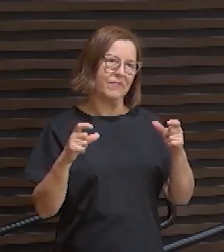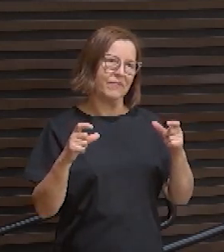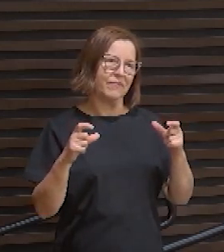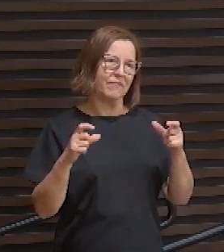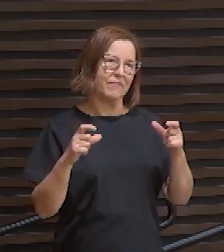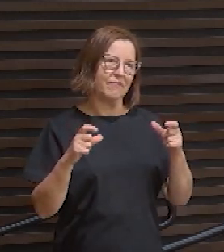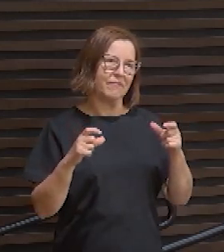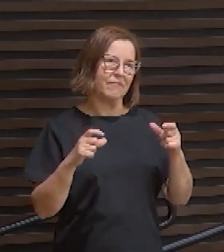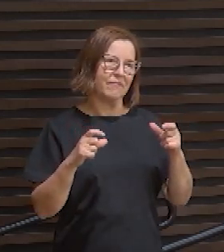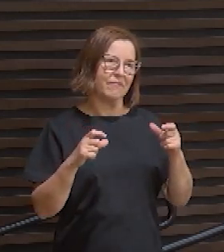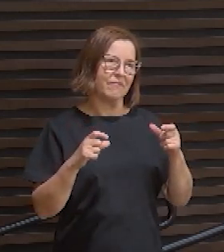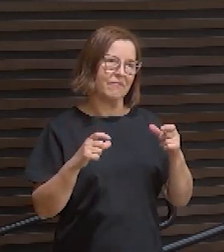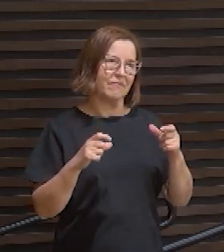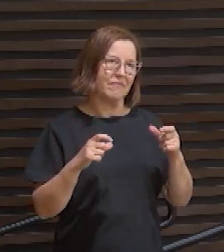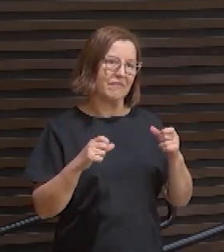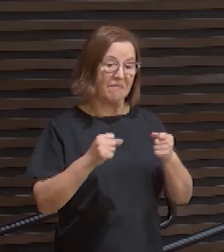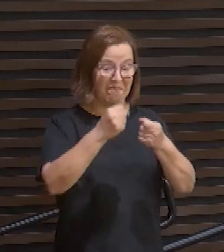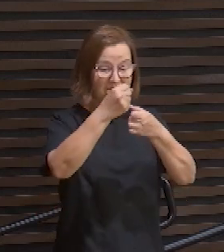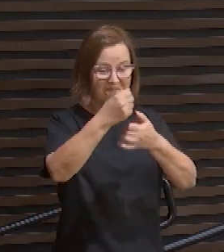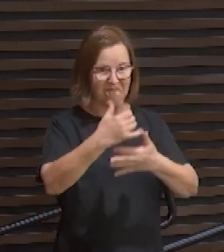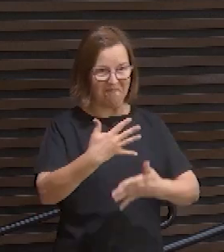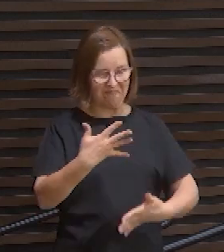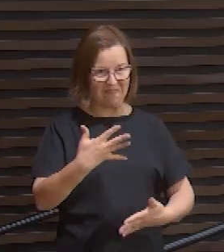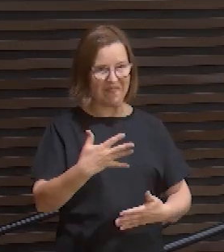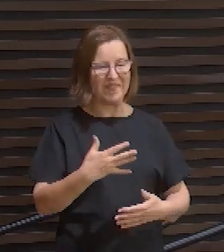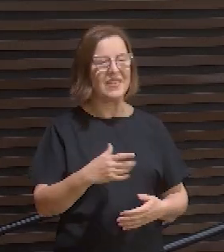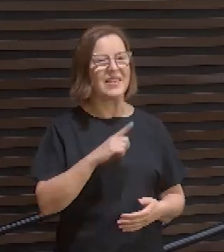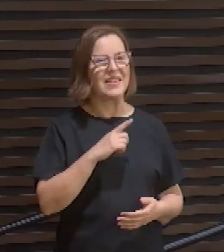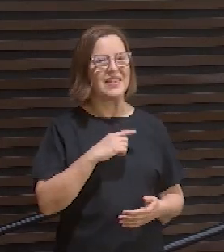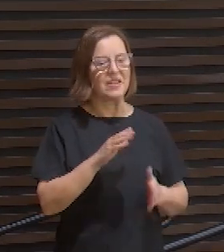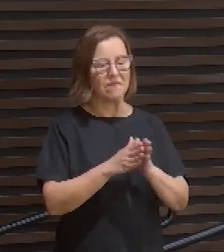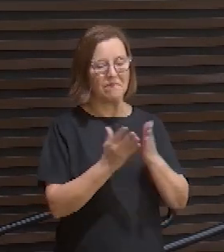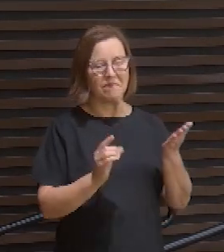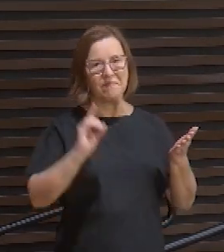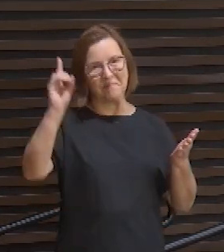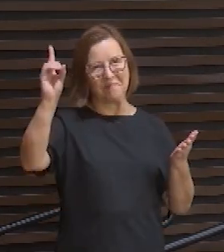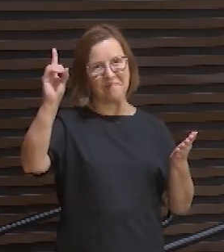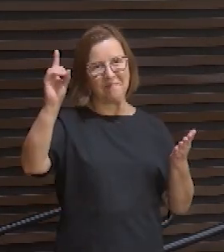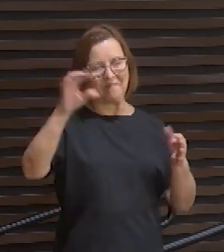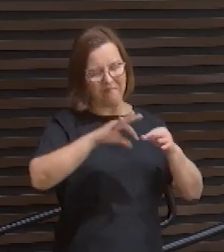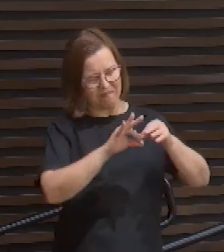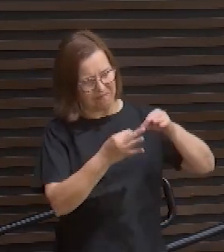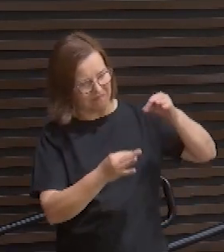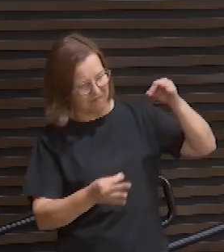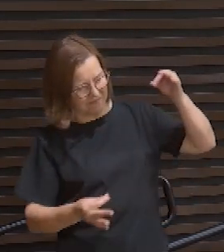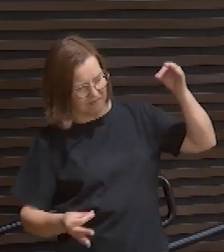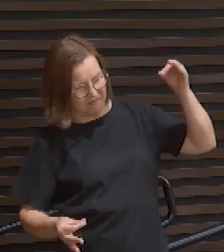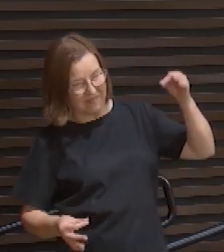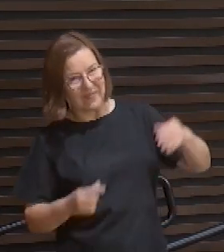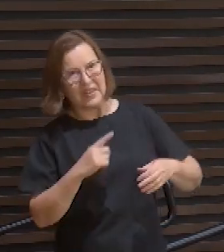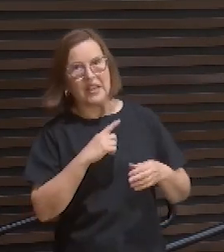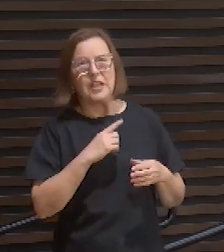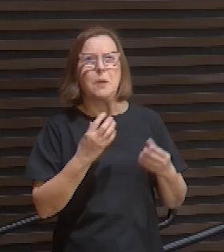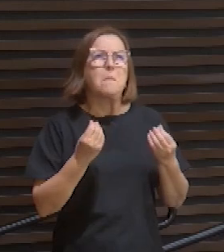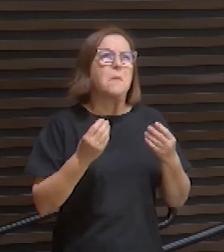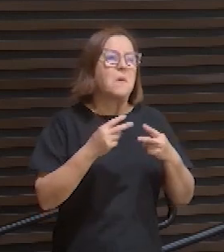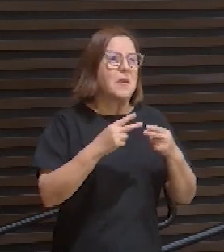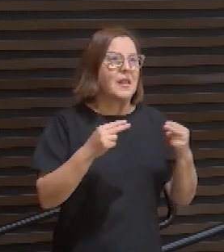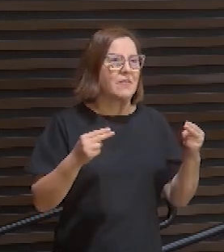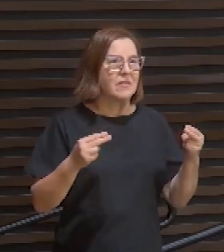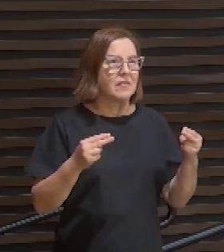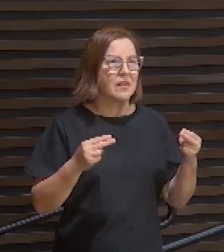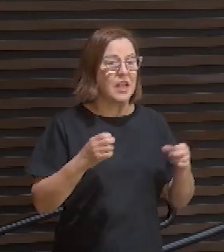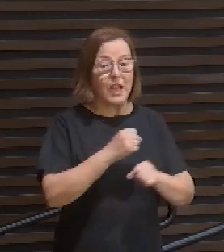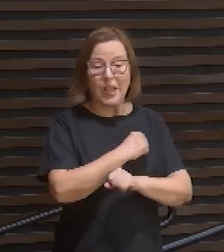nós encontramos nas Escrituras. É tão longo, irmãos, tem tanta coisa que não dá para fazer tudo num dia só. Então,